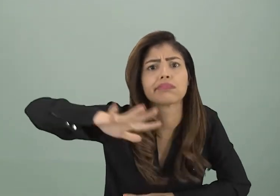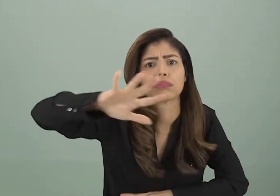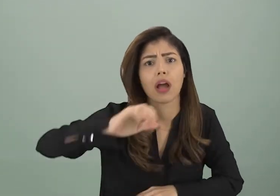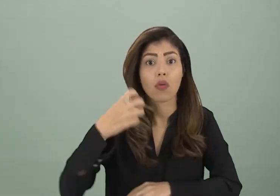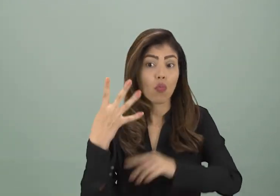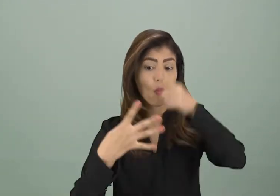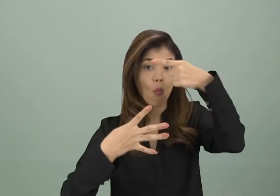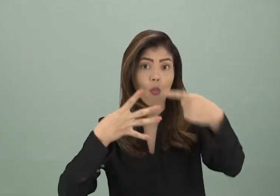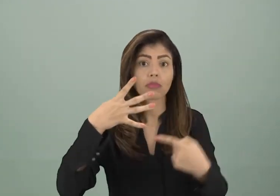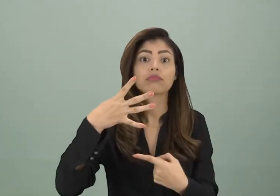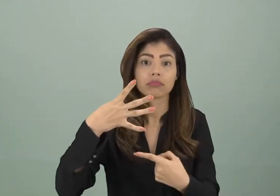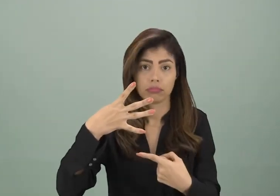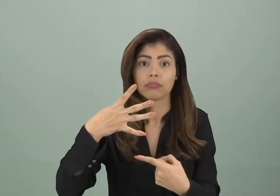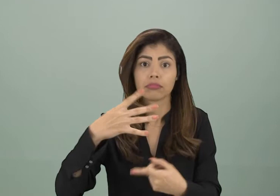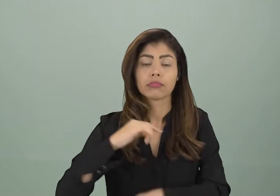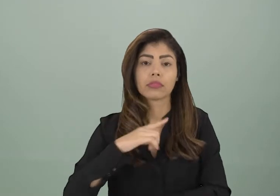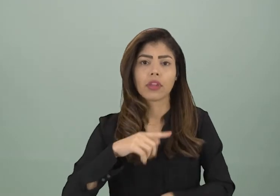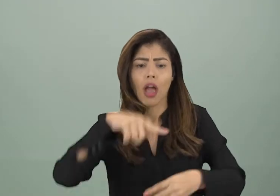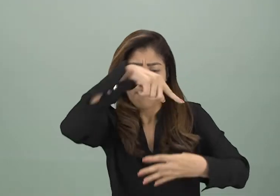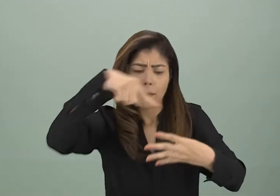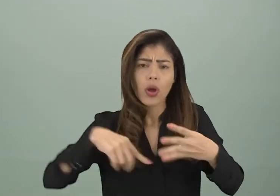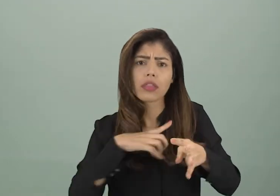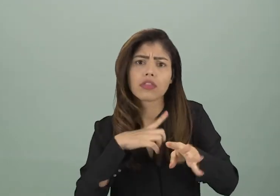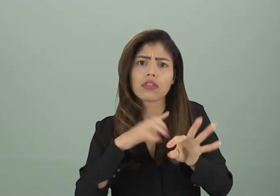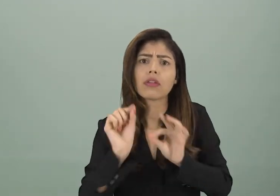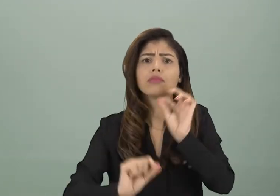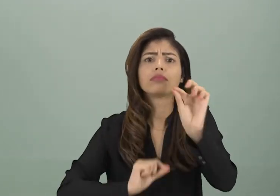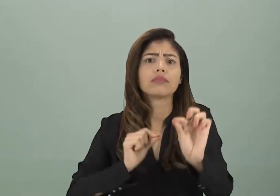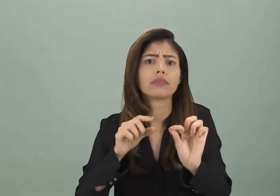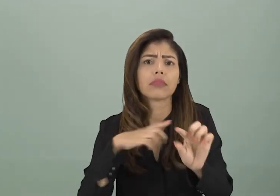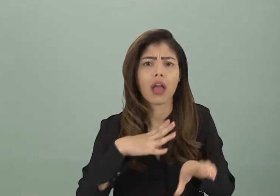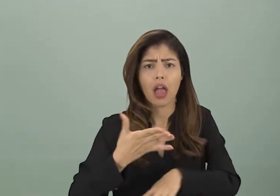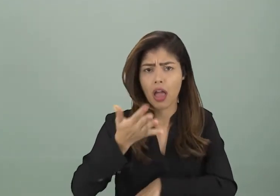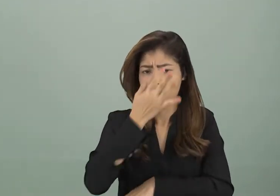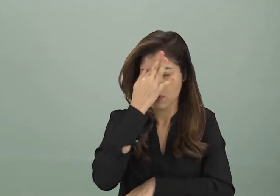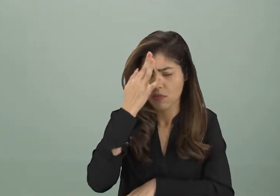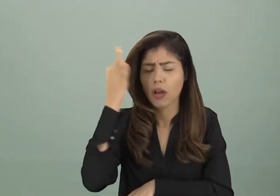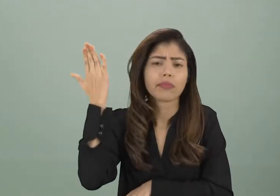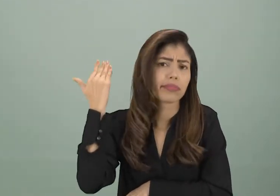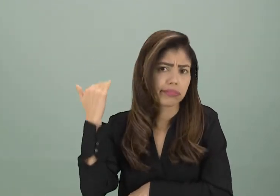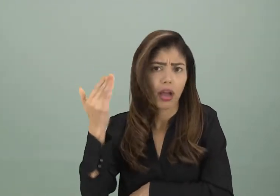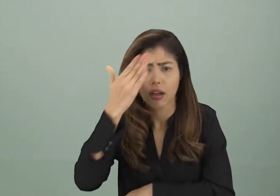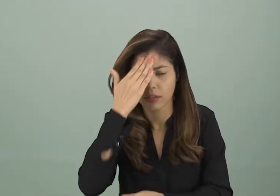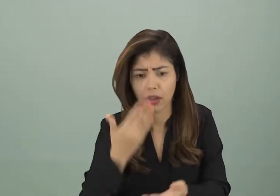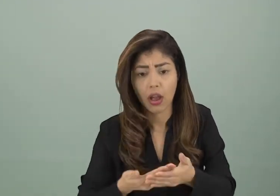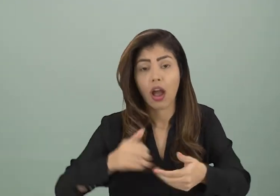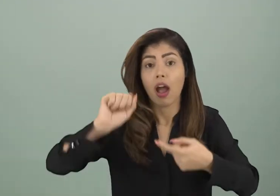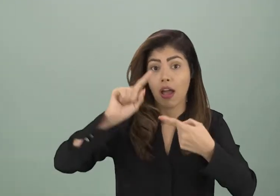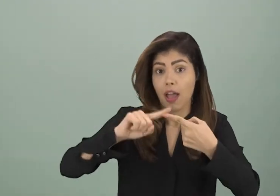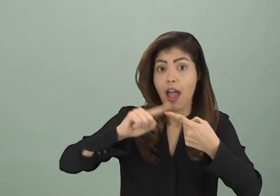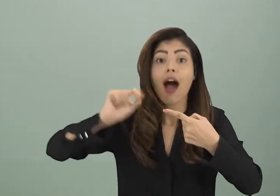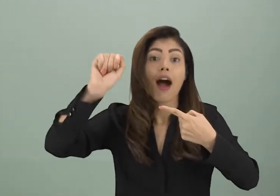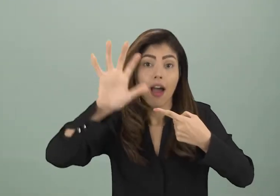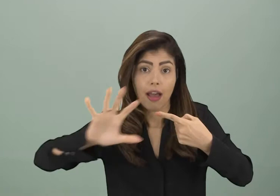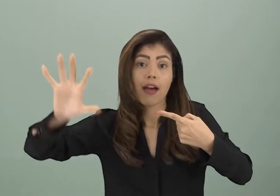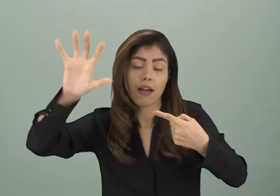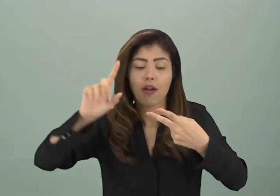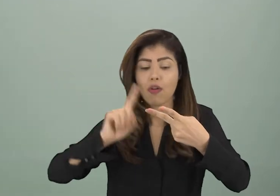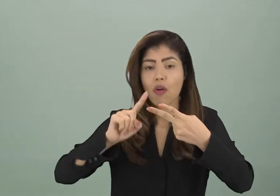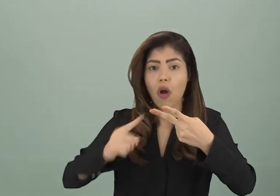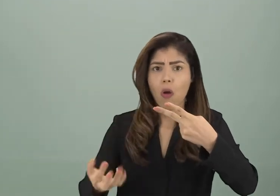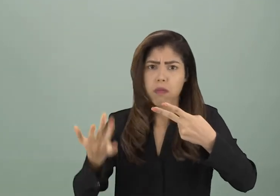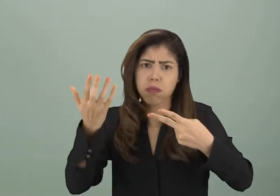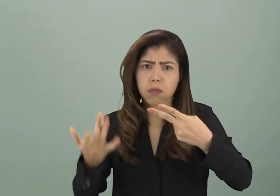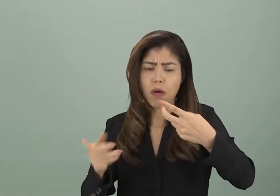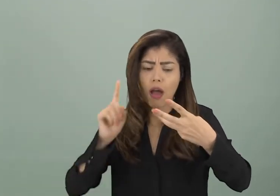de 4 elementos. A partir desses 4 elementos que os filósofos antigos acreditavam, que era o ar, a terra, o fogo, e